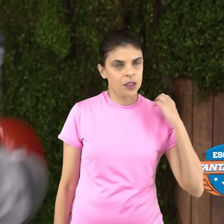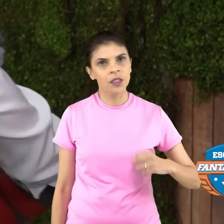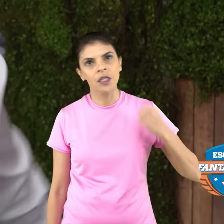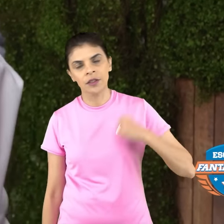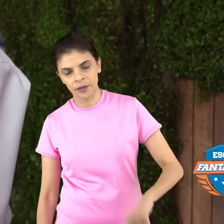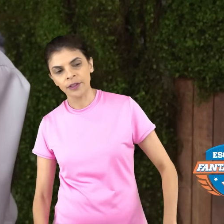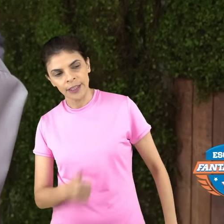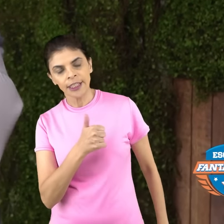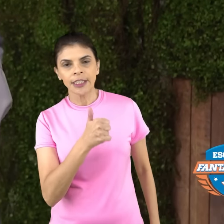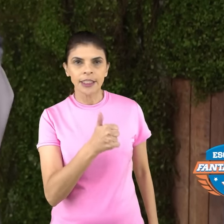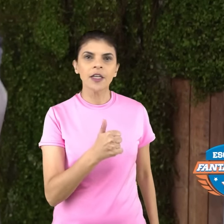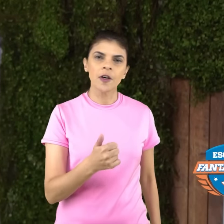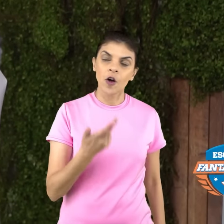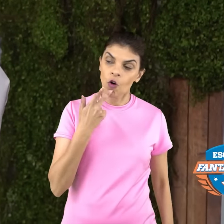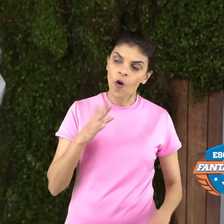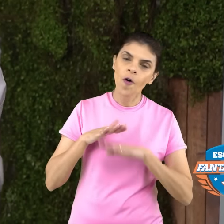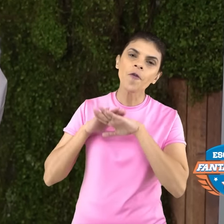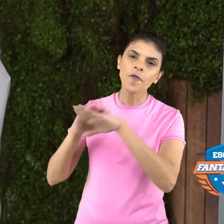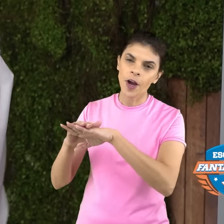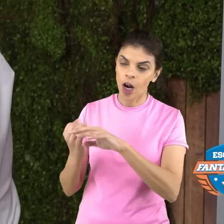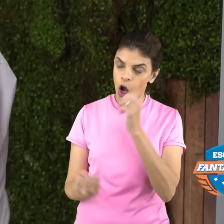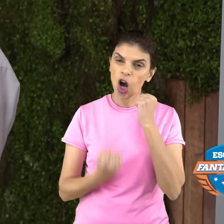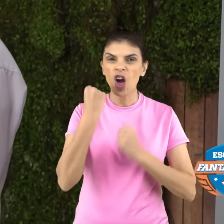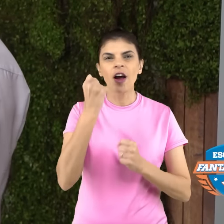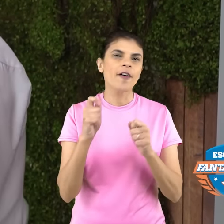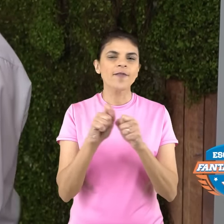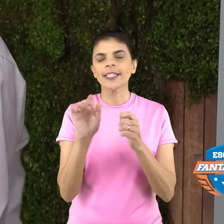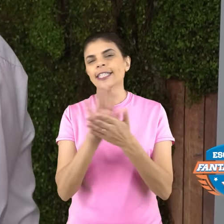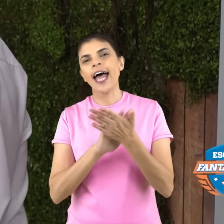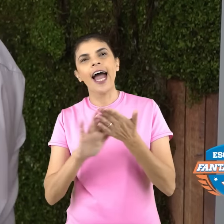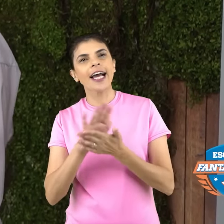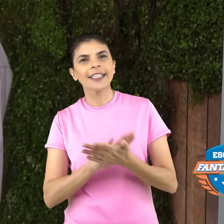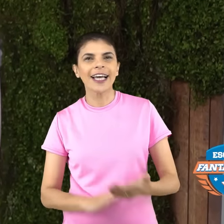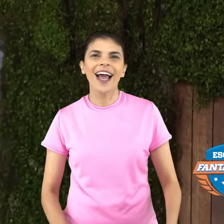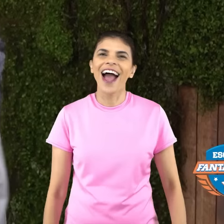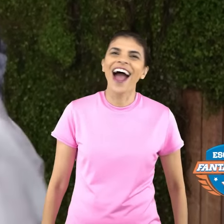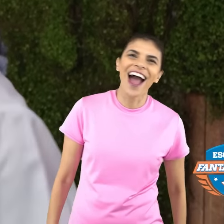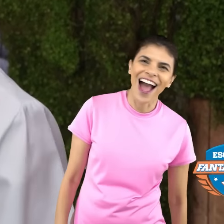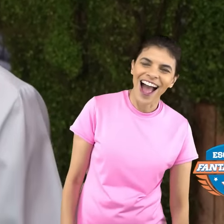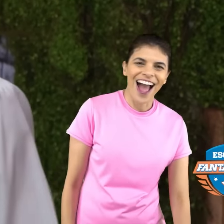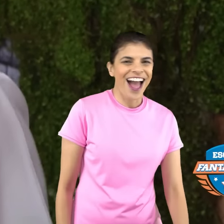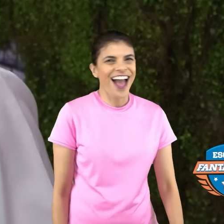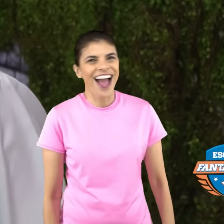É claro, eu disse pro Rafael que o golpe dele não ia fazer nem cosquinha.